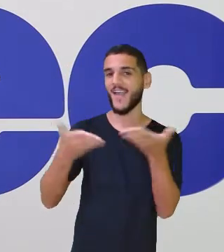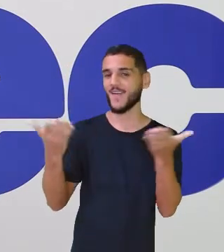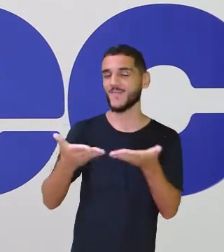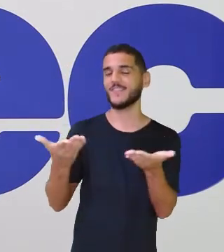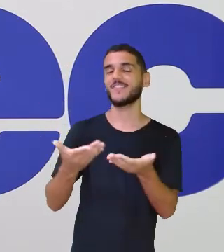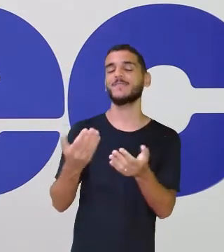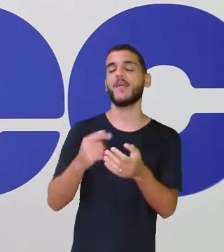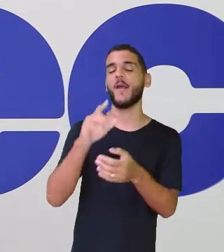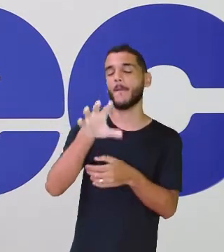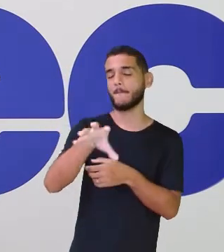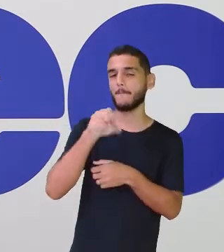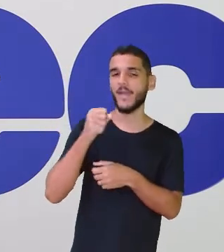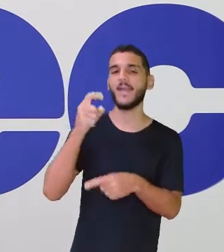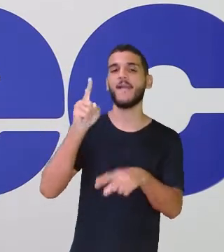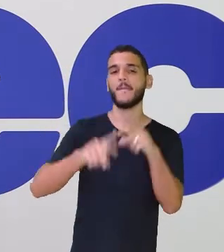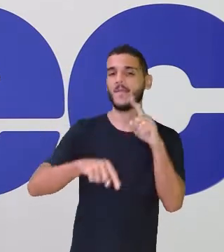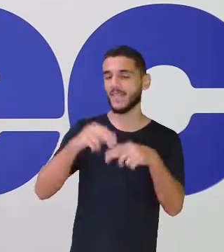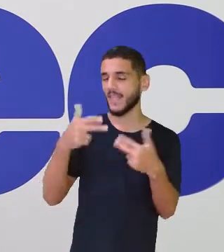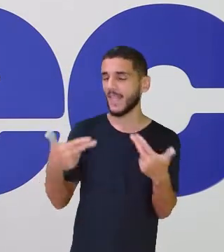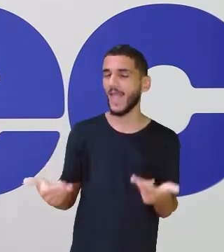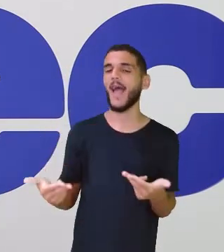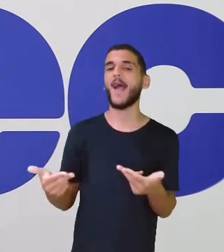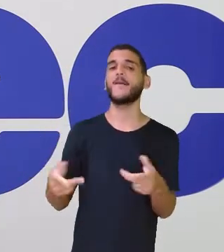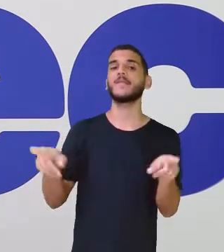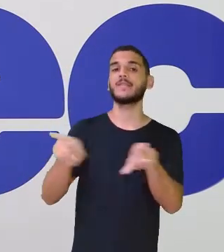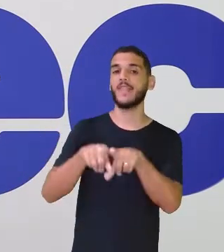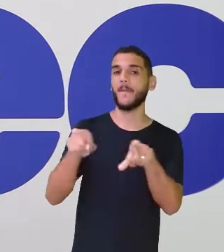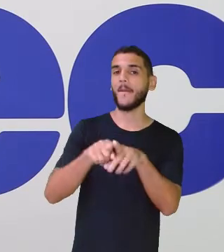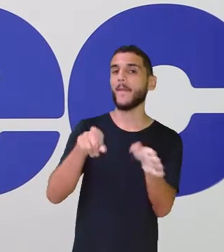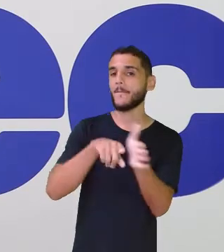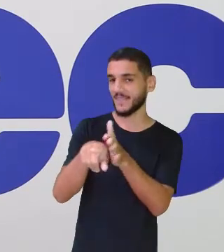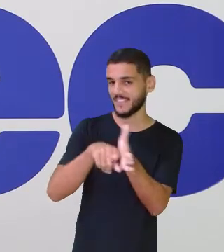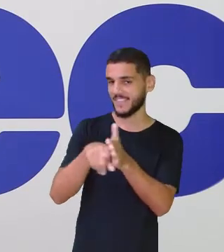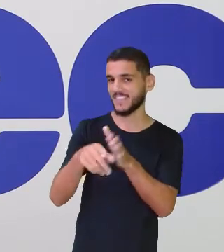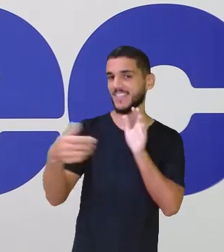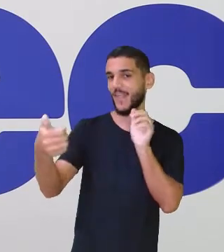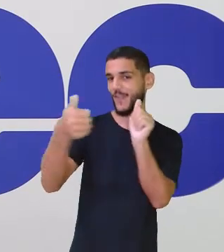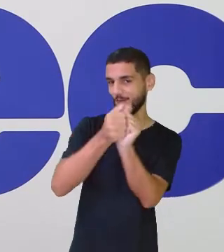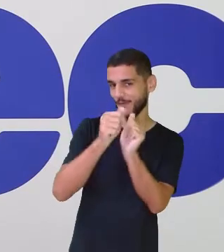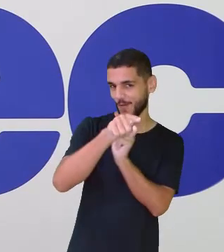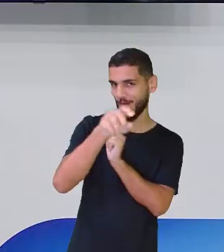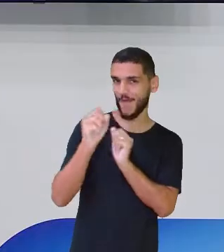material, faz sua pesquisa e fica aqui com a gente. Vamos?